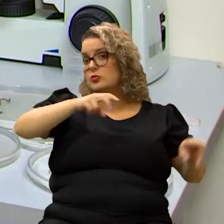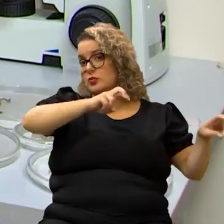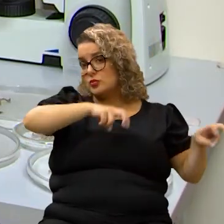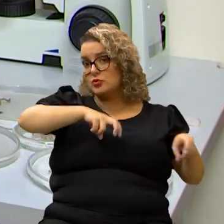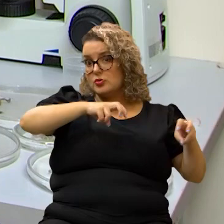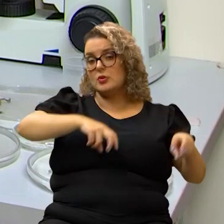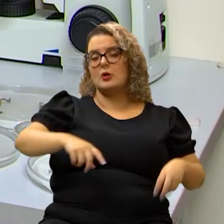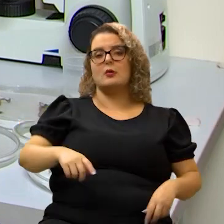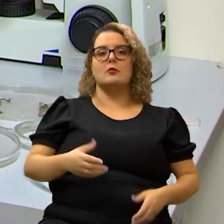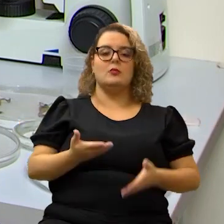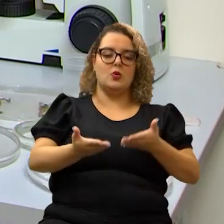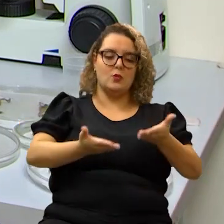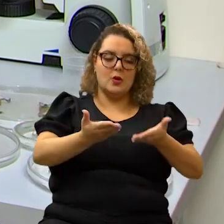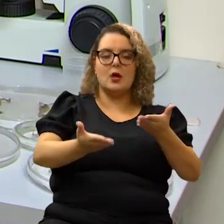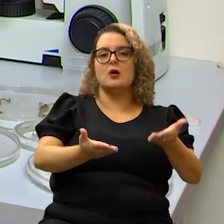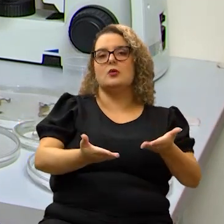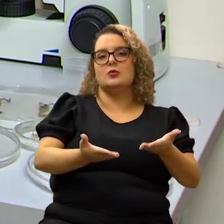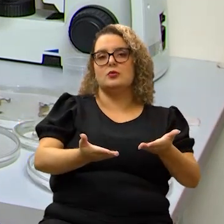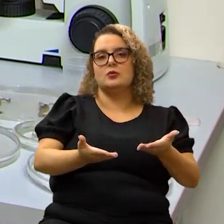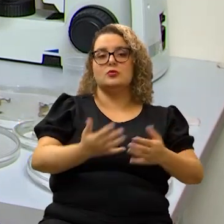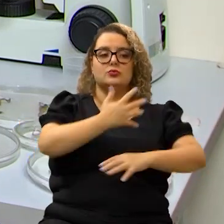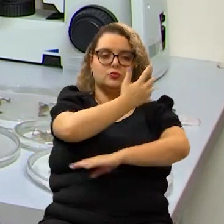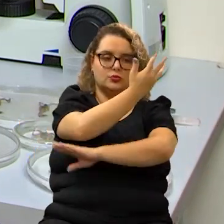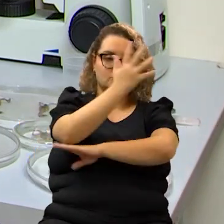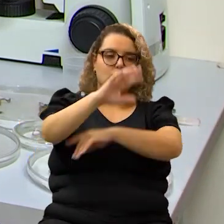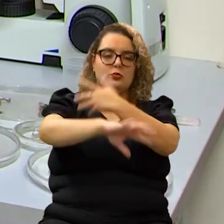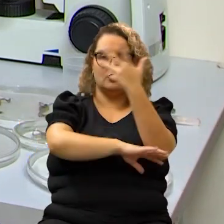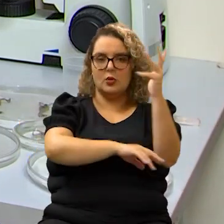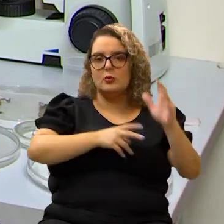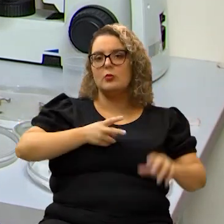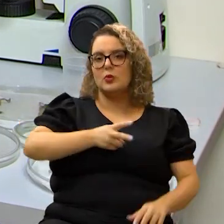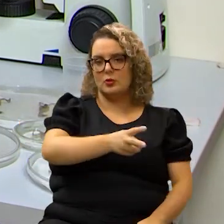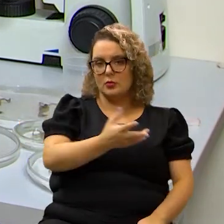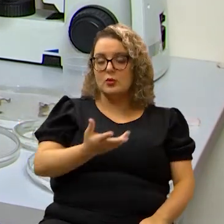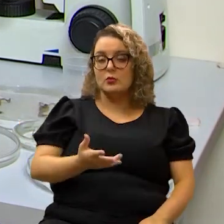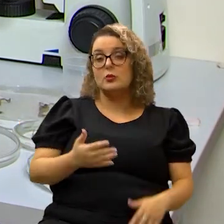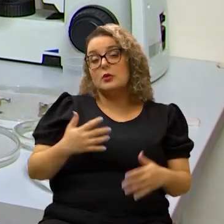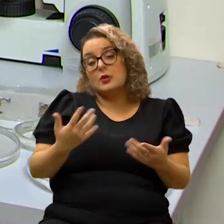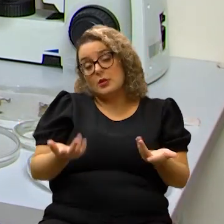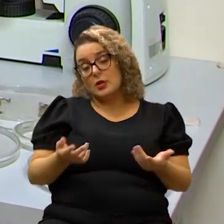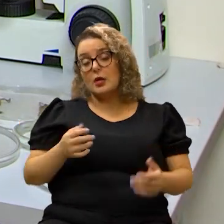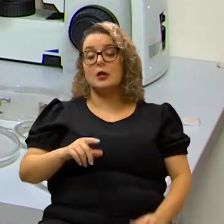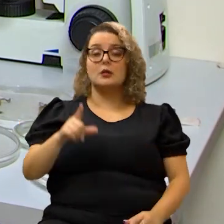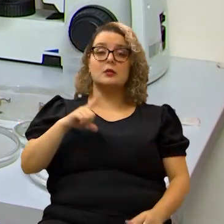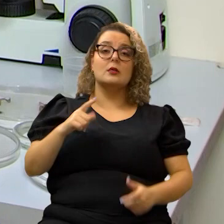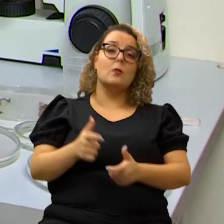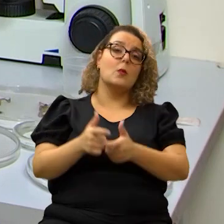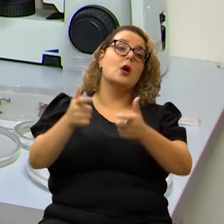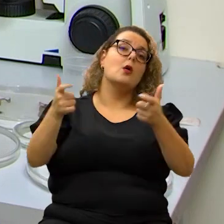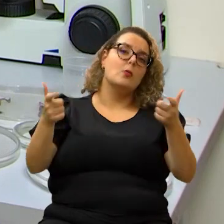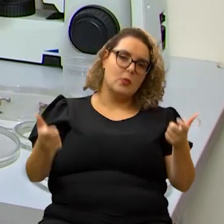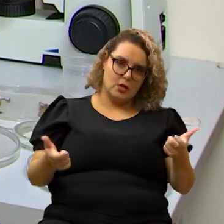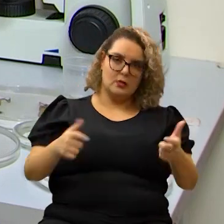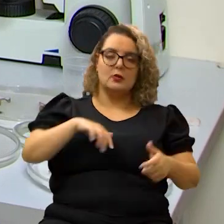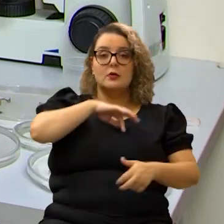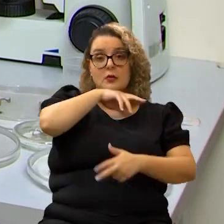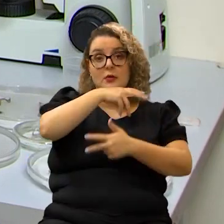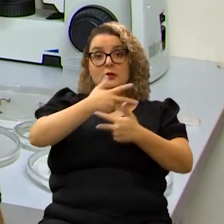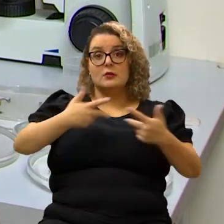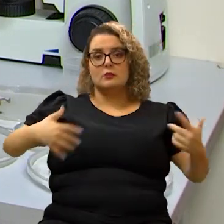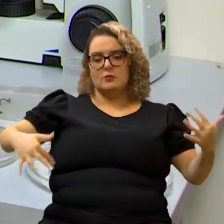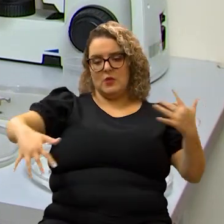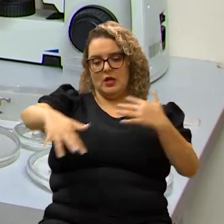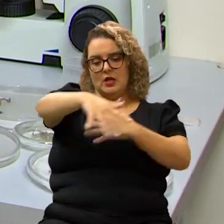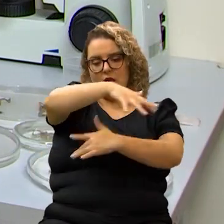fazendeiros, sitiantes, eles tiveram que preservar as áreas de preservação permanente. E com isso, a gente tem um aumento aí de